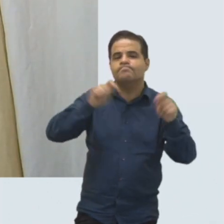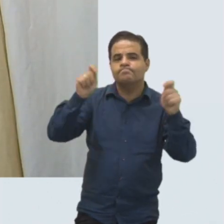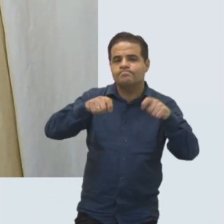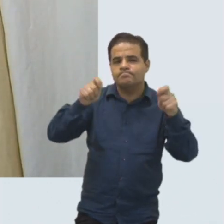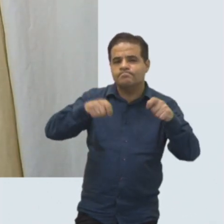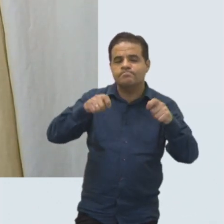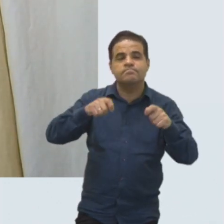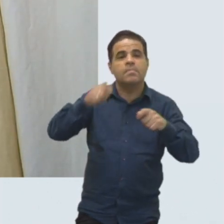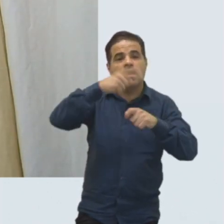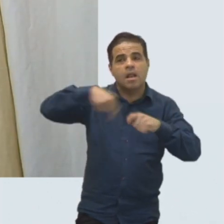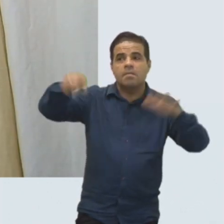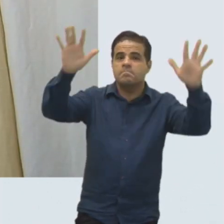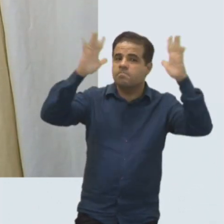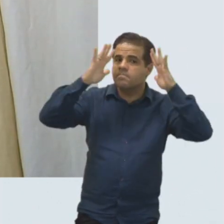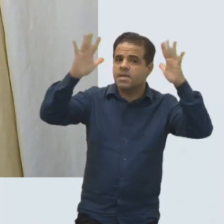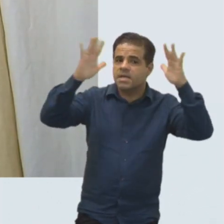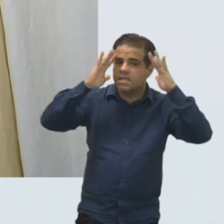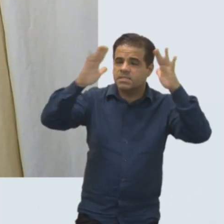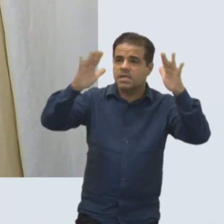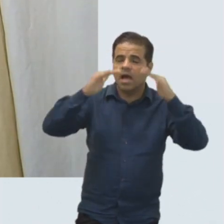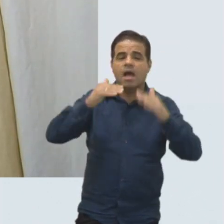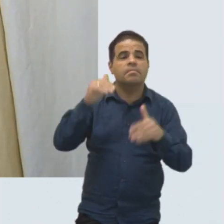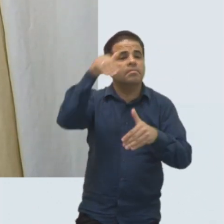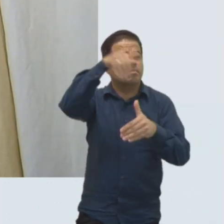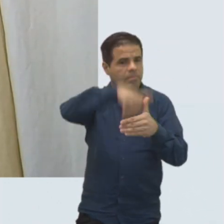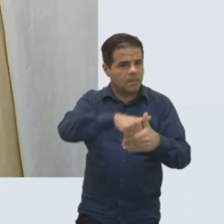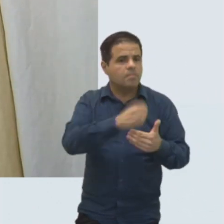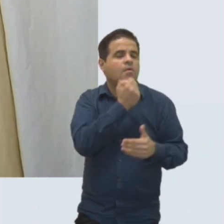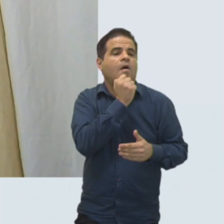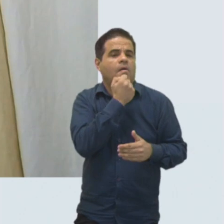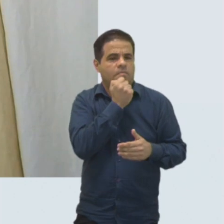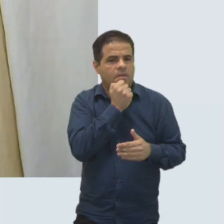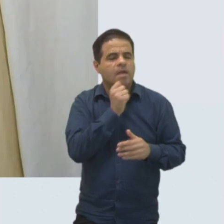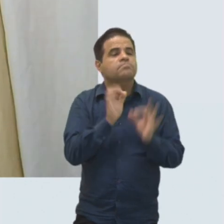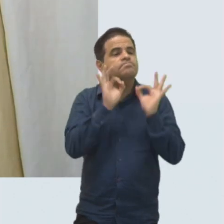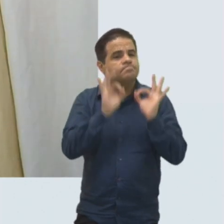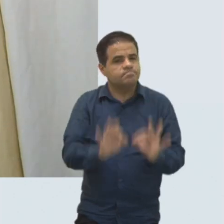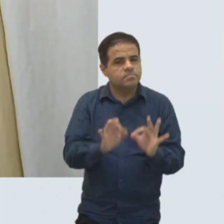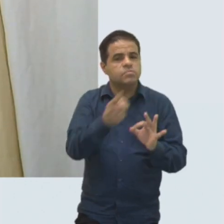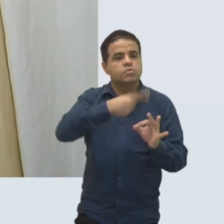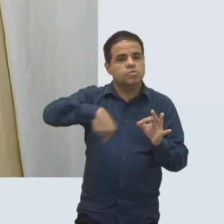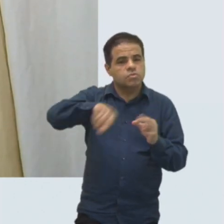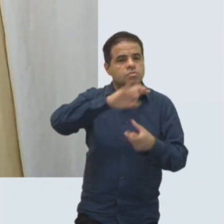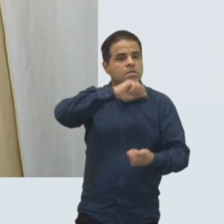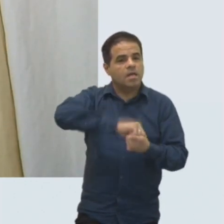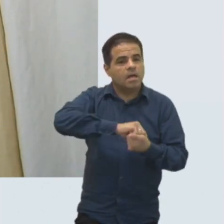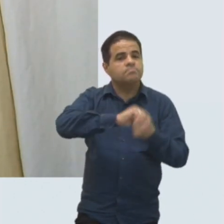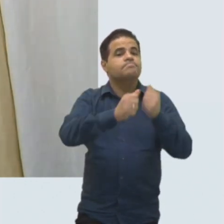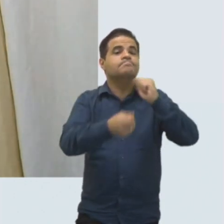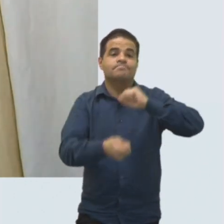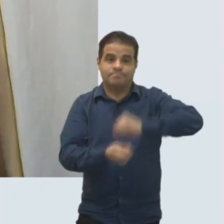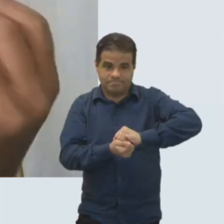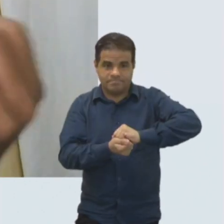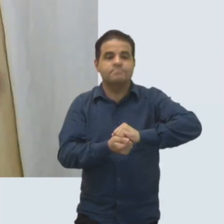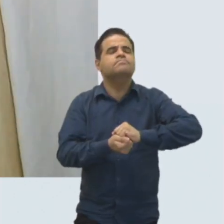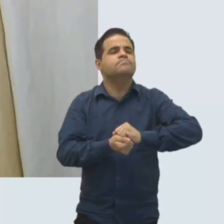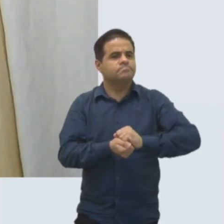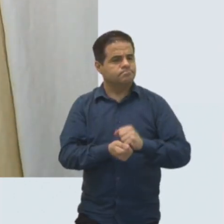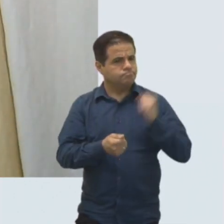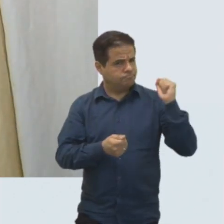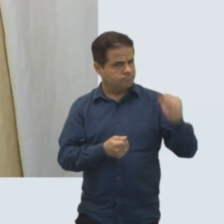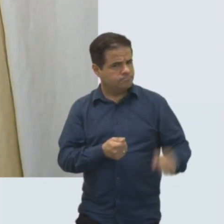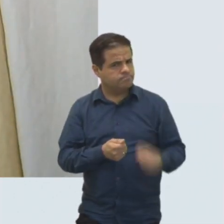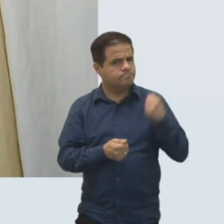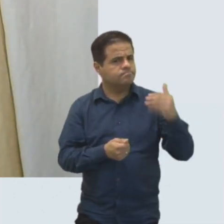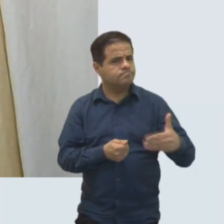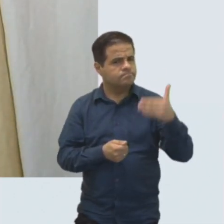é pensada muito dentro das ciências exatas. Entretanto, nós adaptamos para as ciências humanas, porque nós tínhamos um ponto de